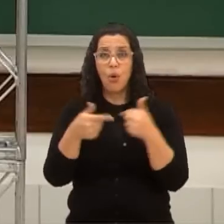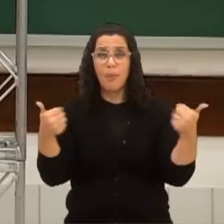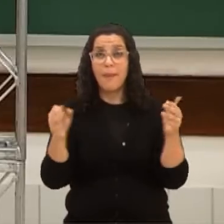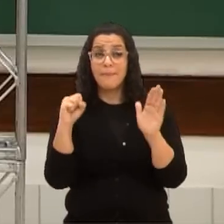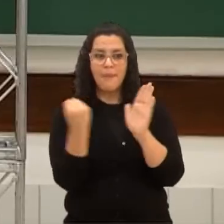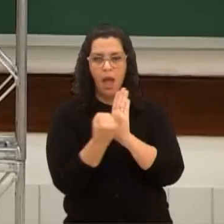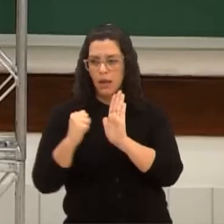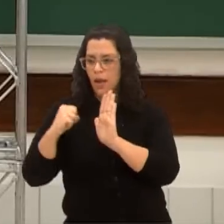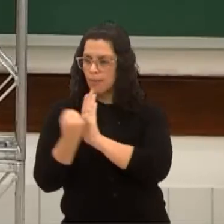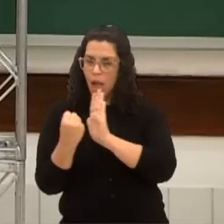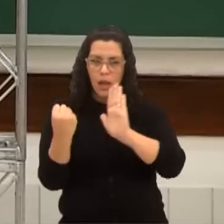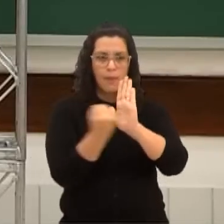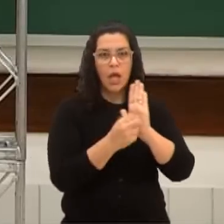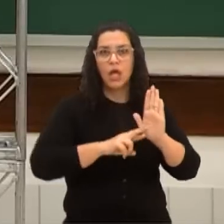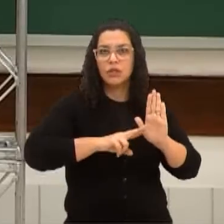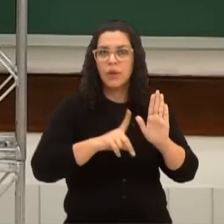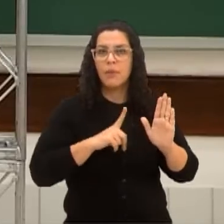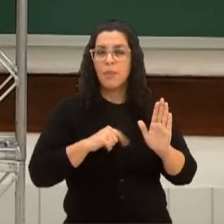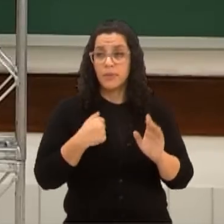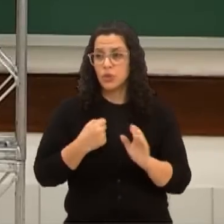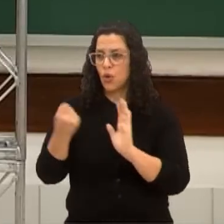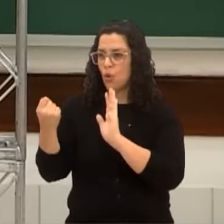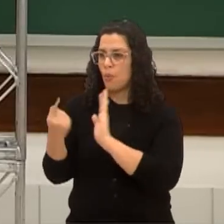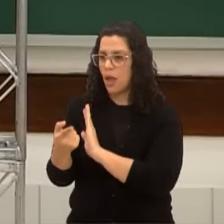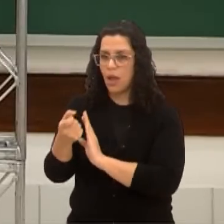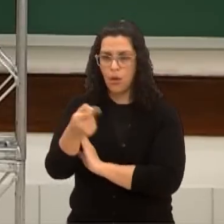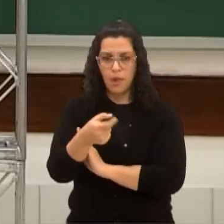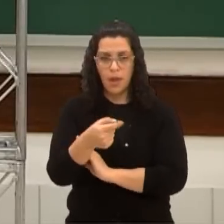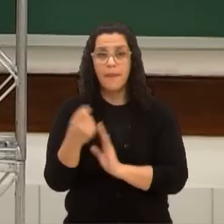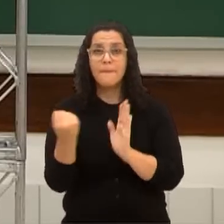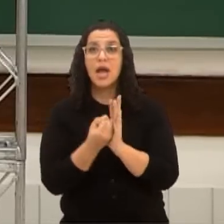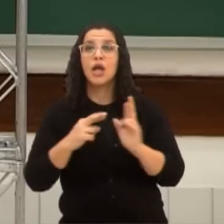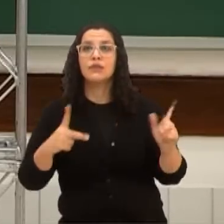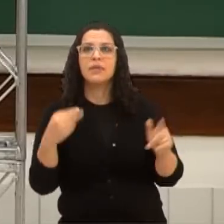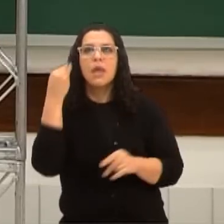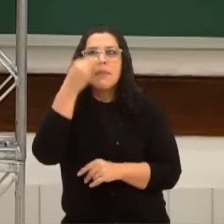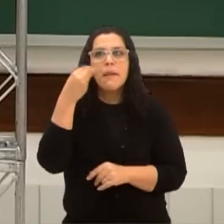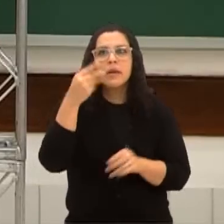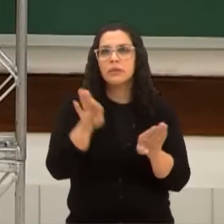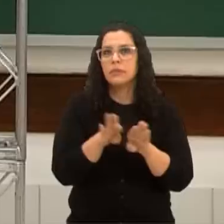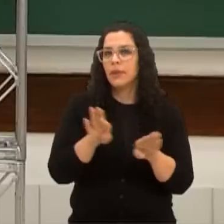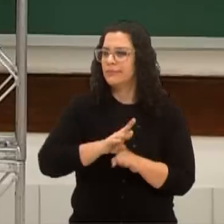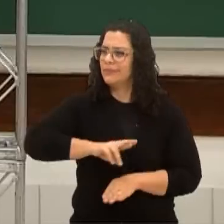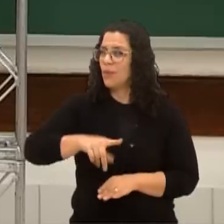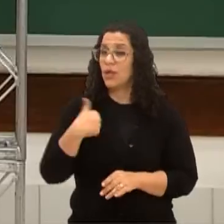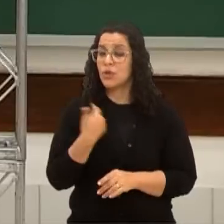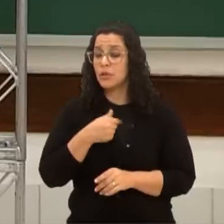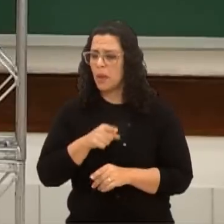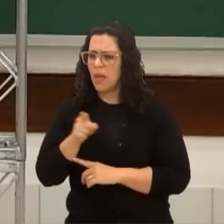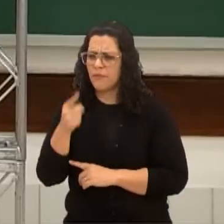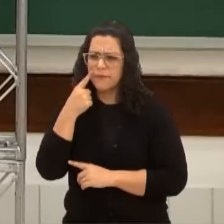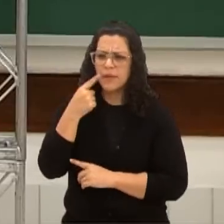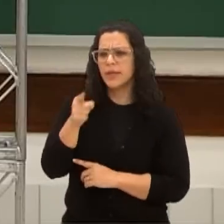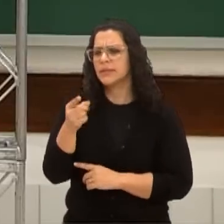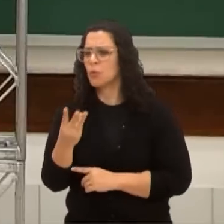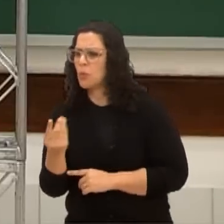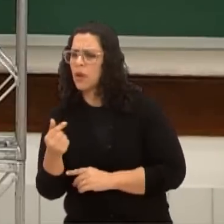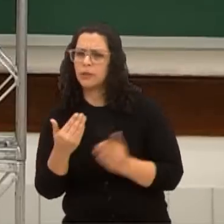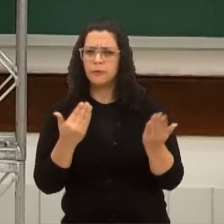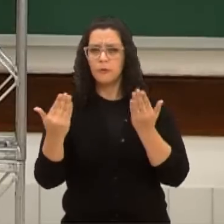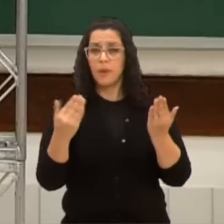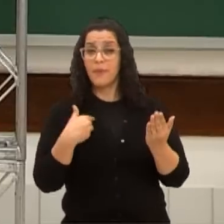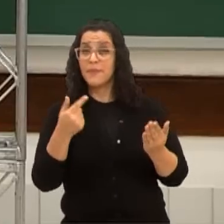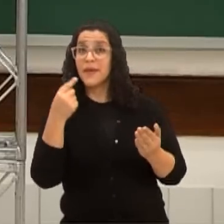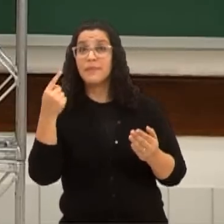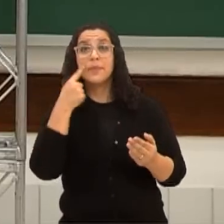diferentes marcas não é necessariamente para você comprar um de cada marca, mas é para que você tenha acesso ao produto que melhor